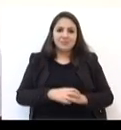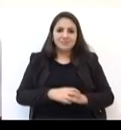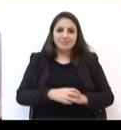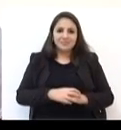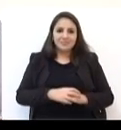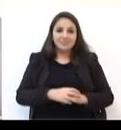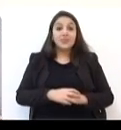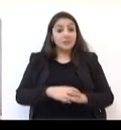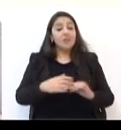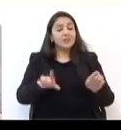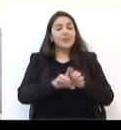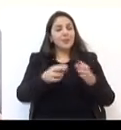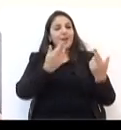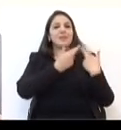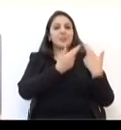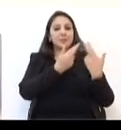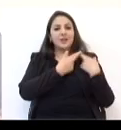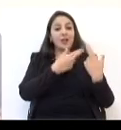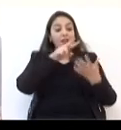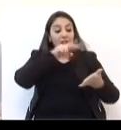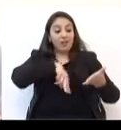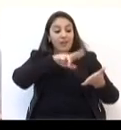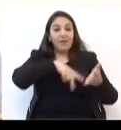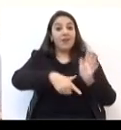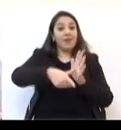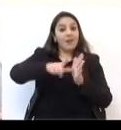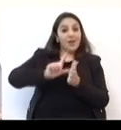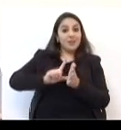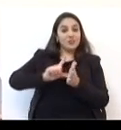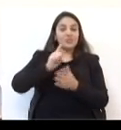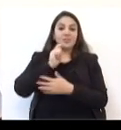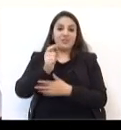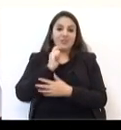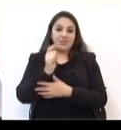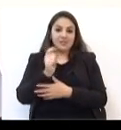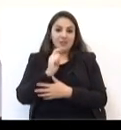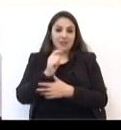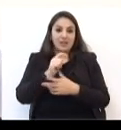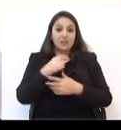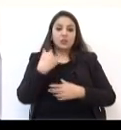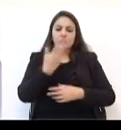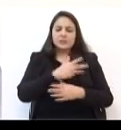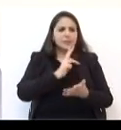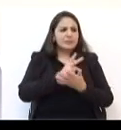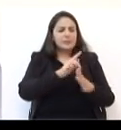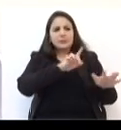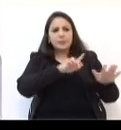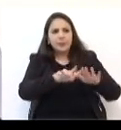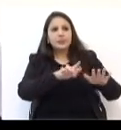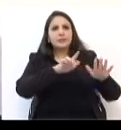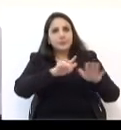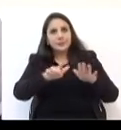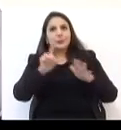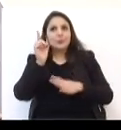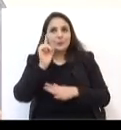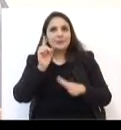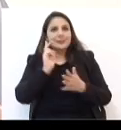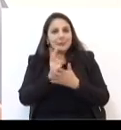Então, também essa responsabilidade de ler um livro de entrevistado por semana,